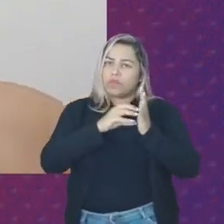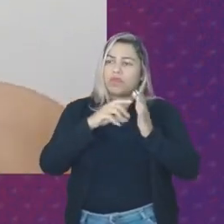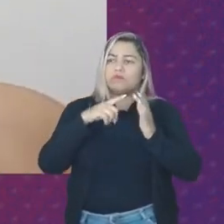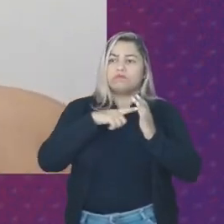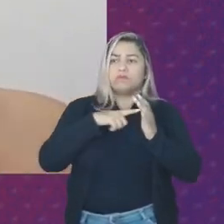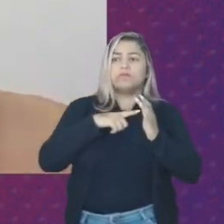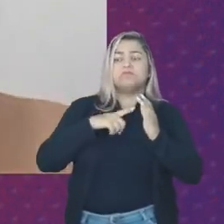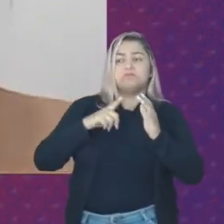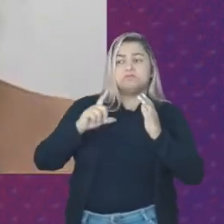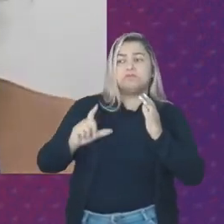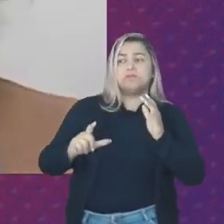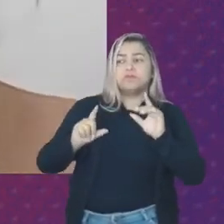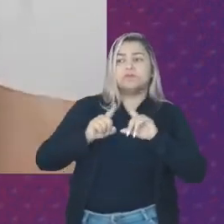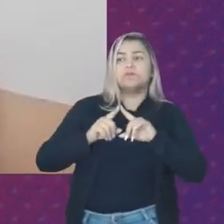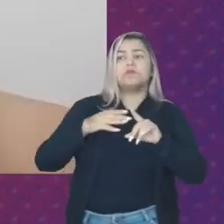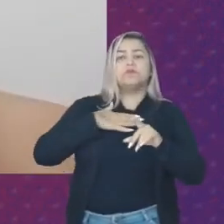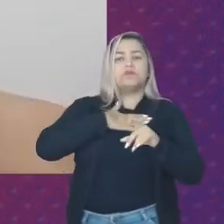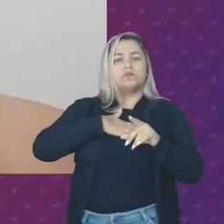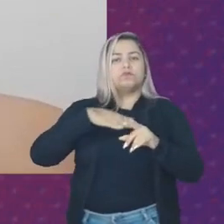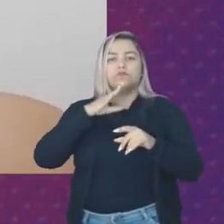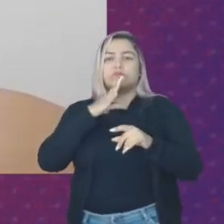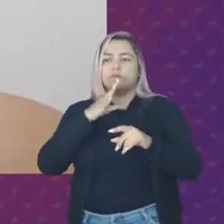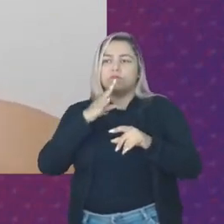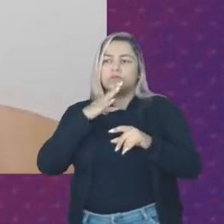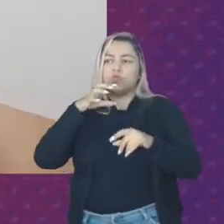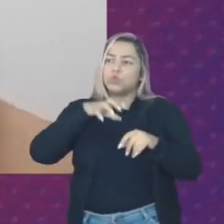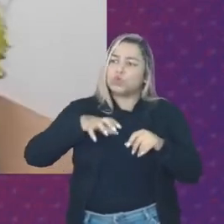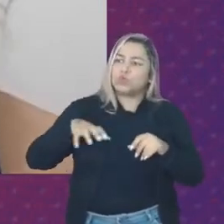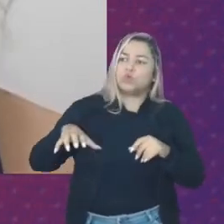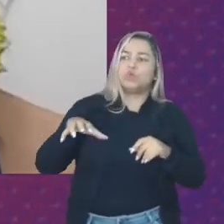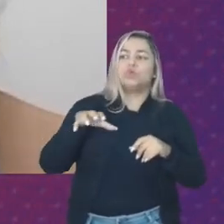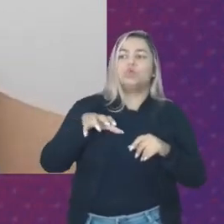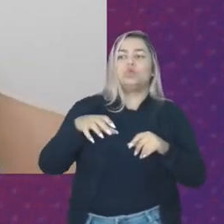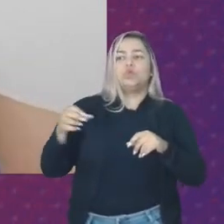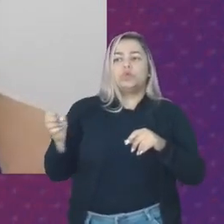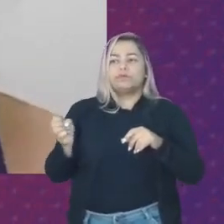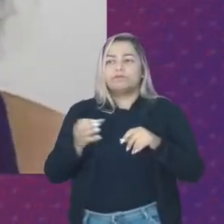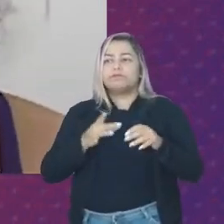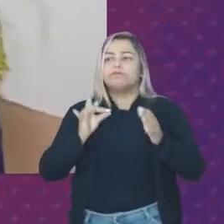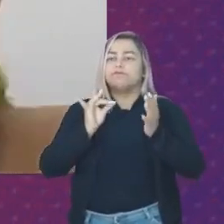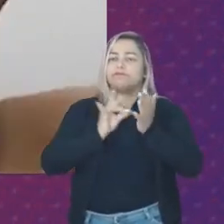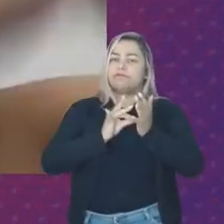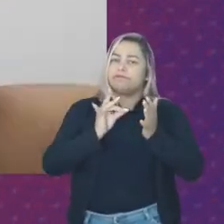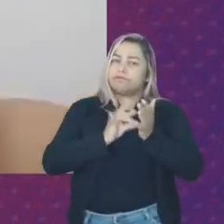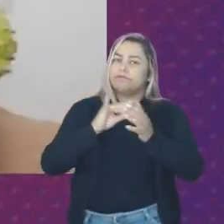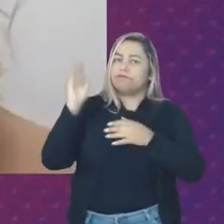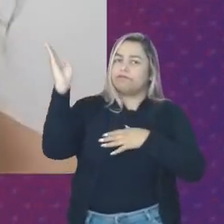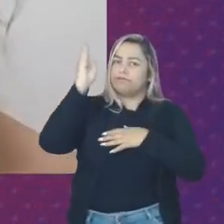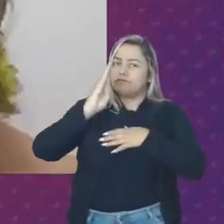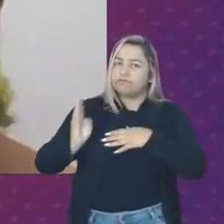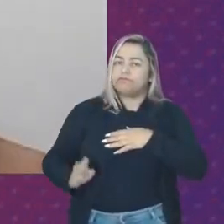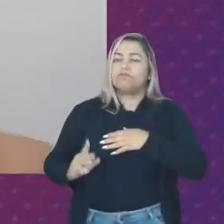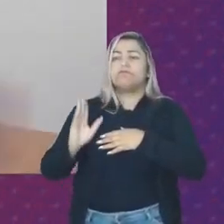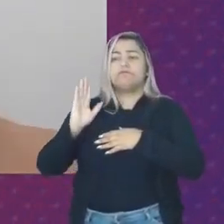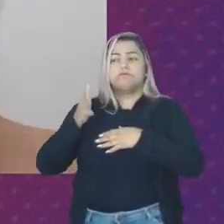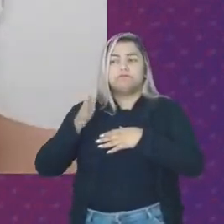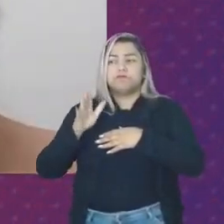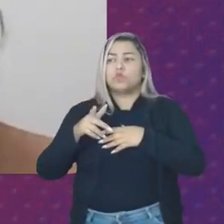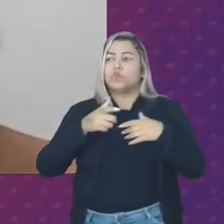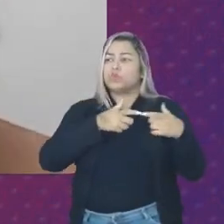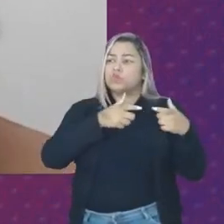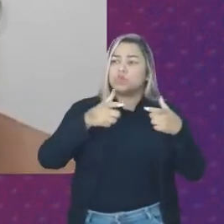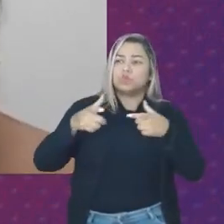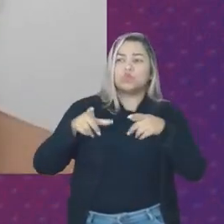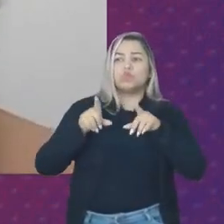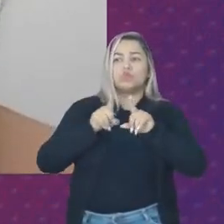esse perfil, que gosta de conhecer territórios novos, de mostrar a realidade do Brasil, que já rodou em vários lugares, já